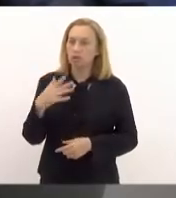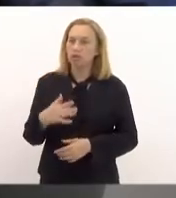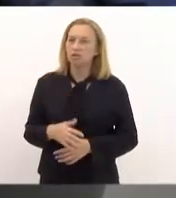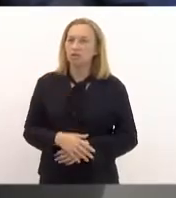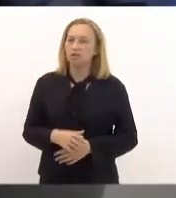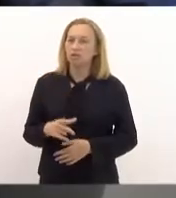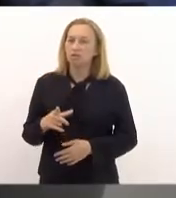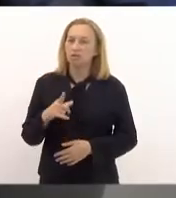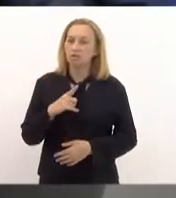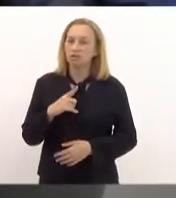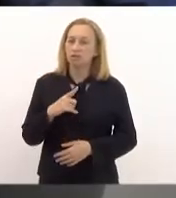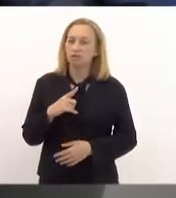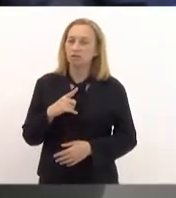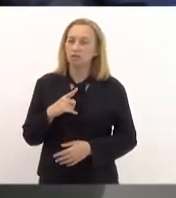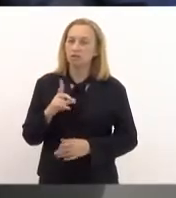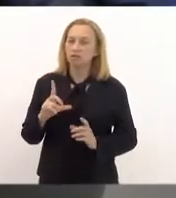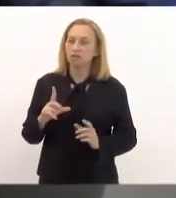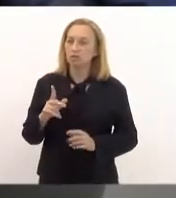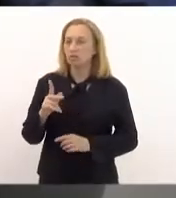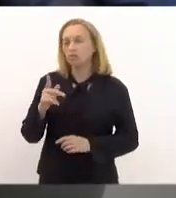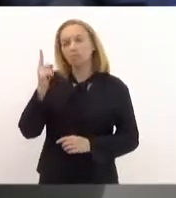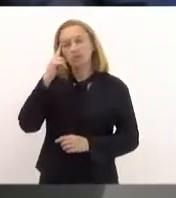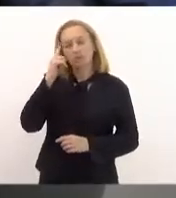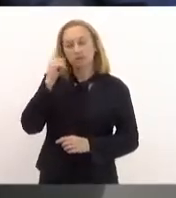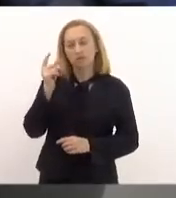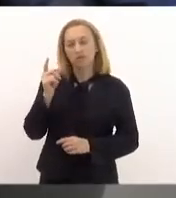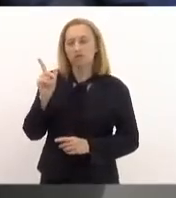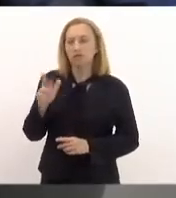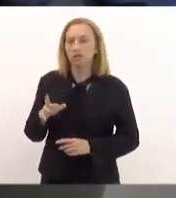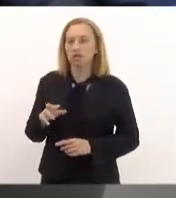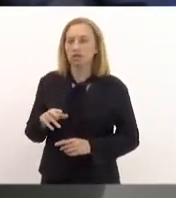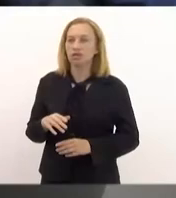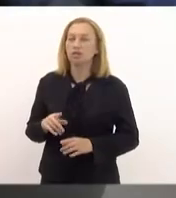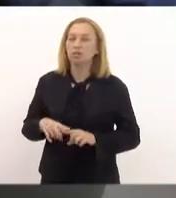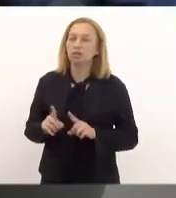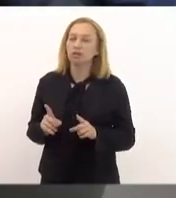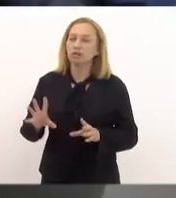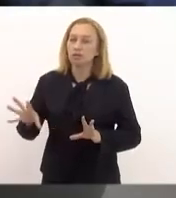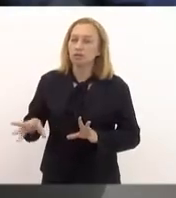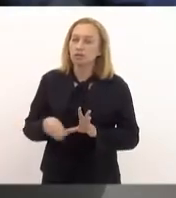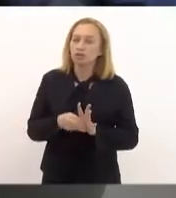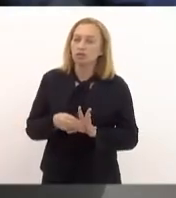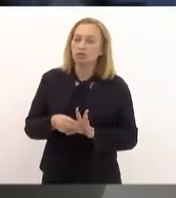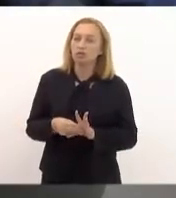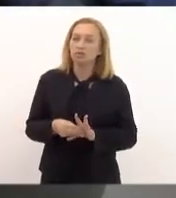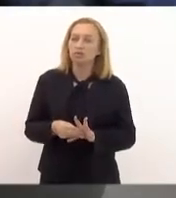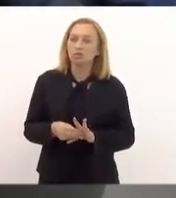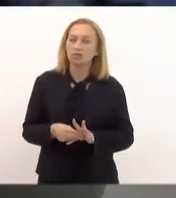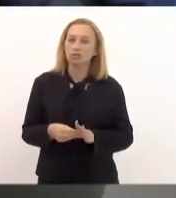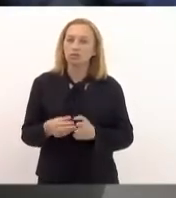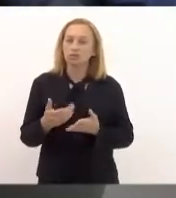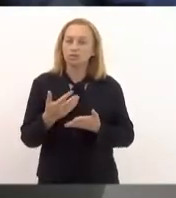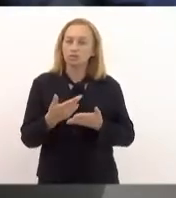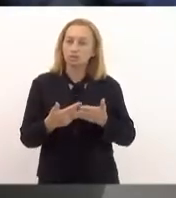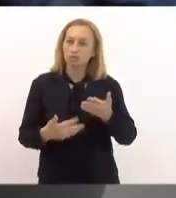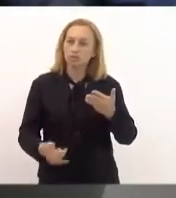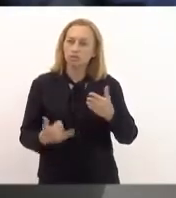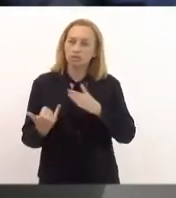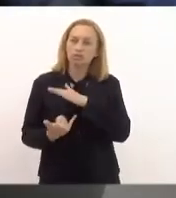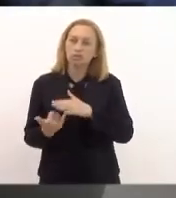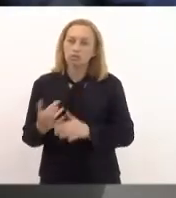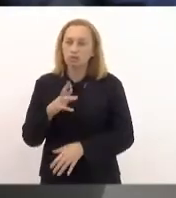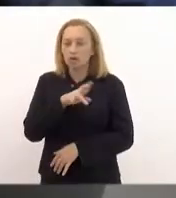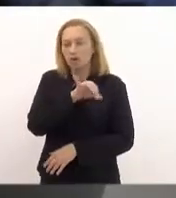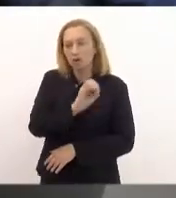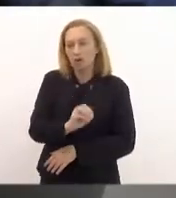uma análise um pouco crítica disso. Mas isso é o que tem hoje priorizado a agenda do Instituto Rio